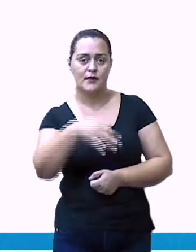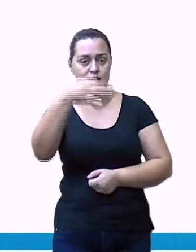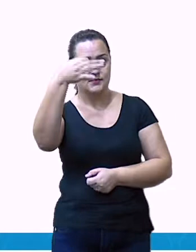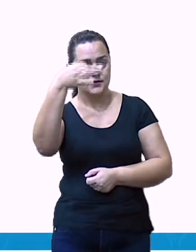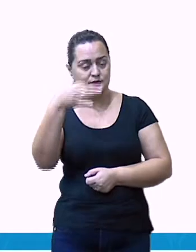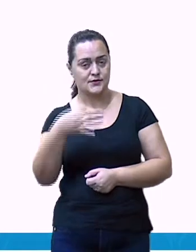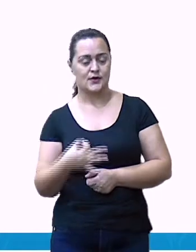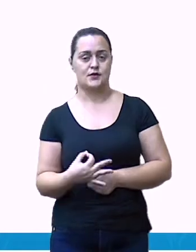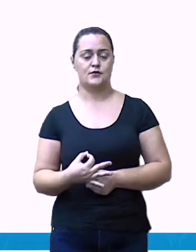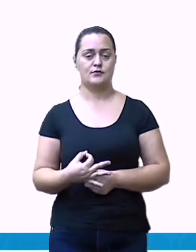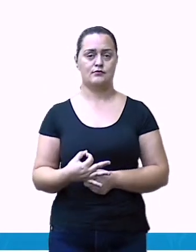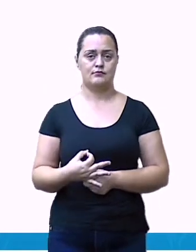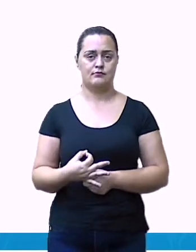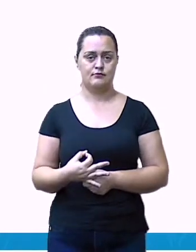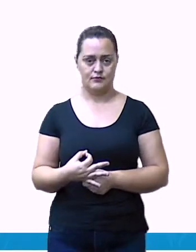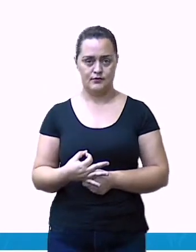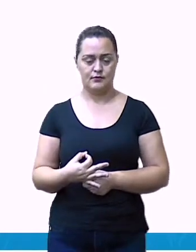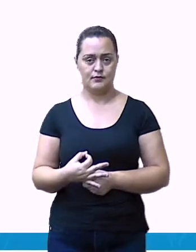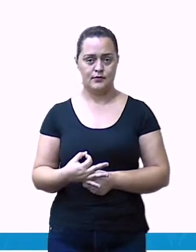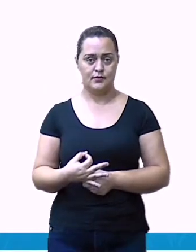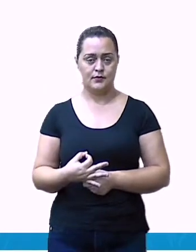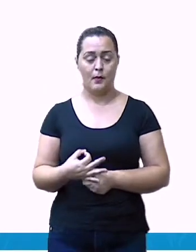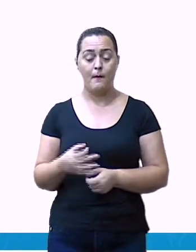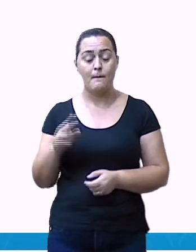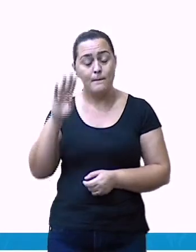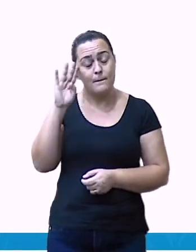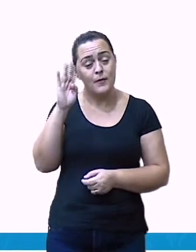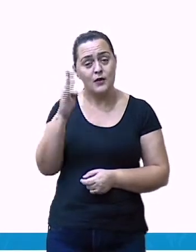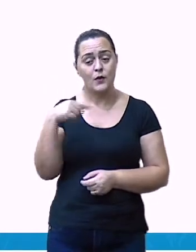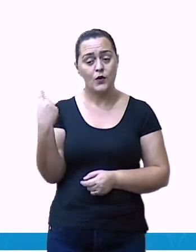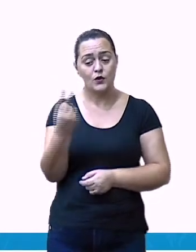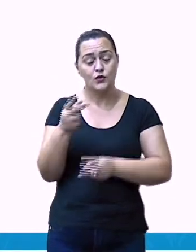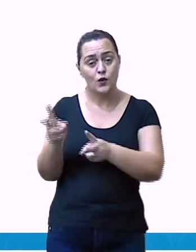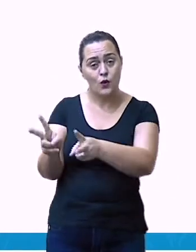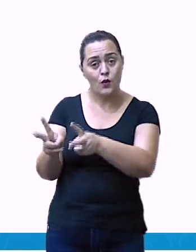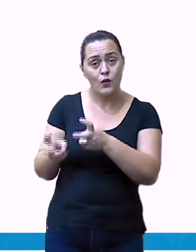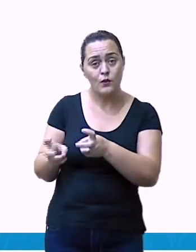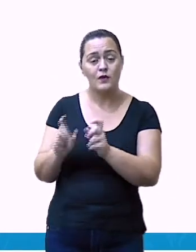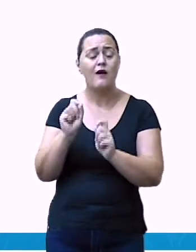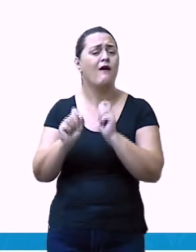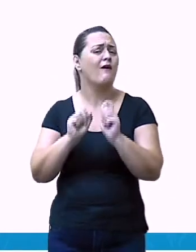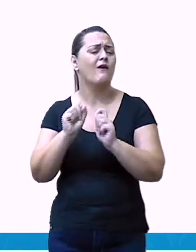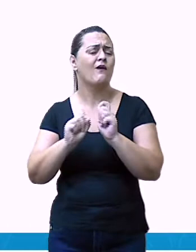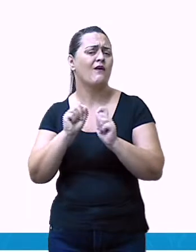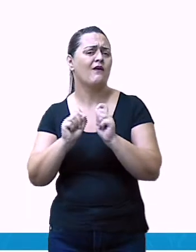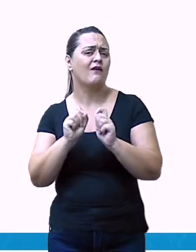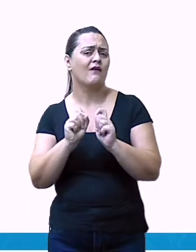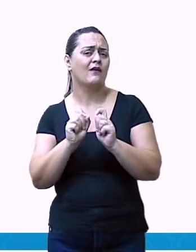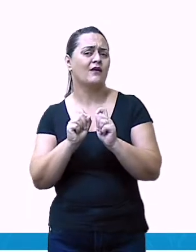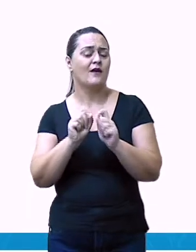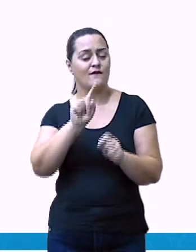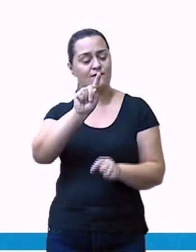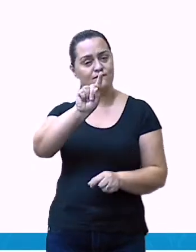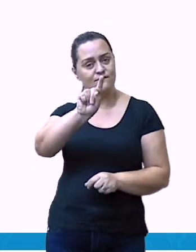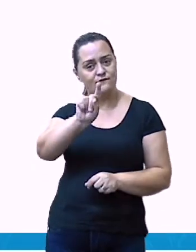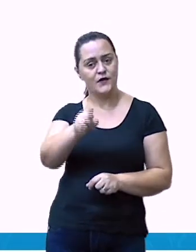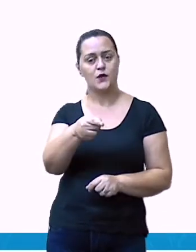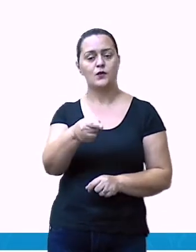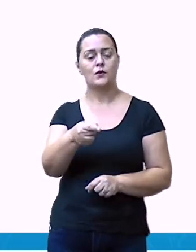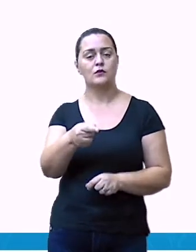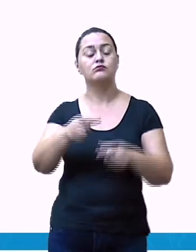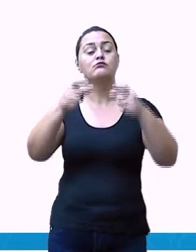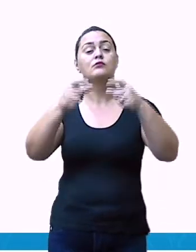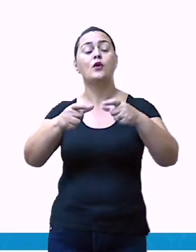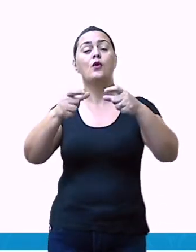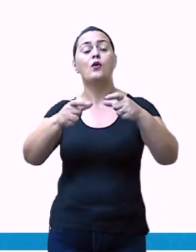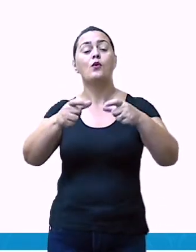os algarismos um embaixo do outro, mas o principal a se observar é a minha vírgula. Pois,